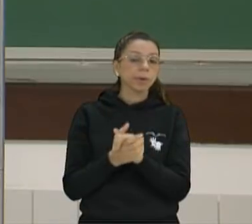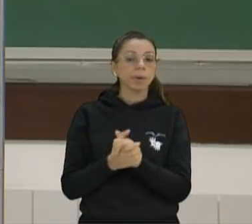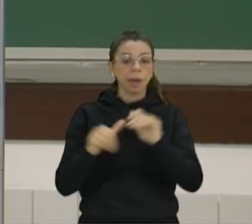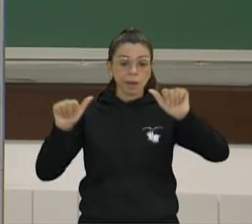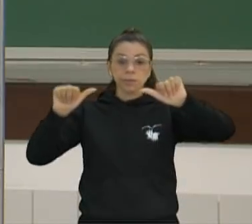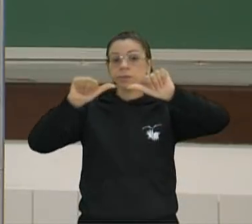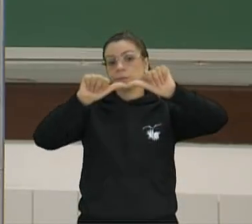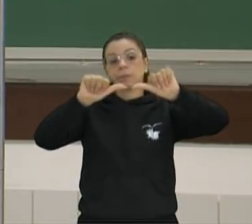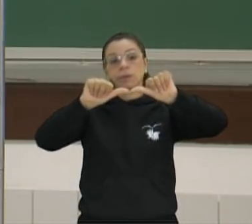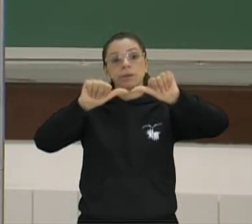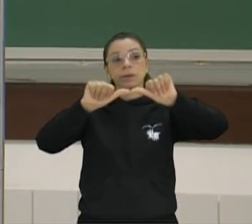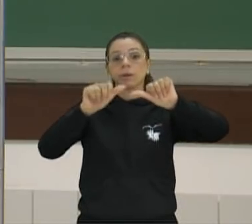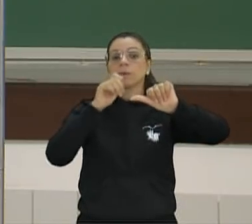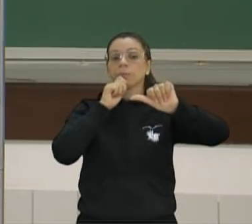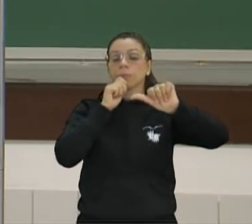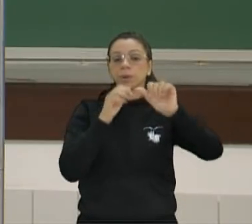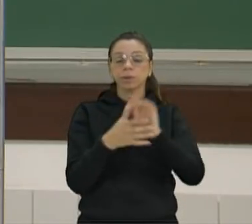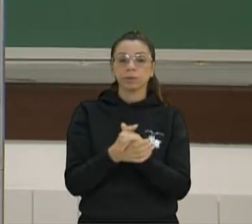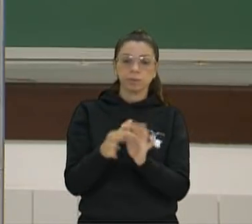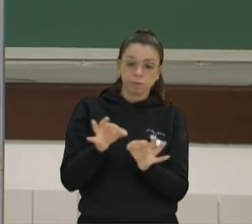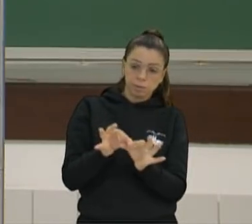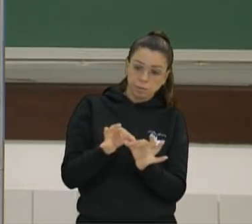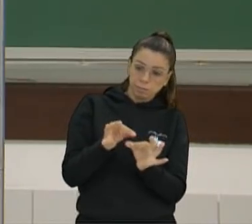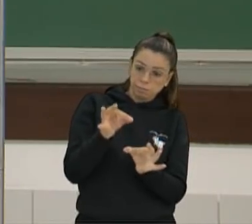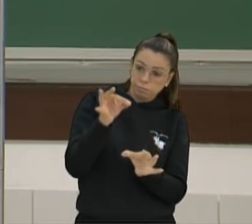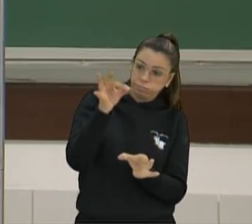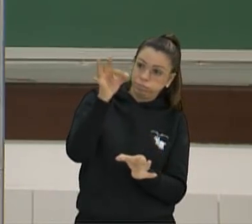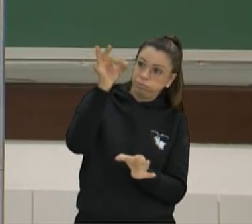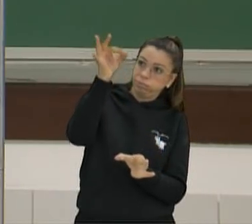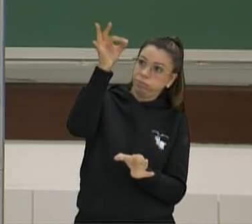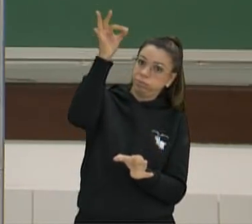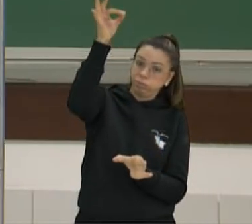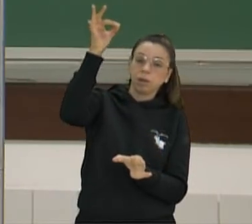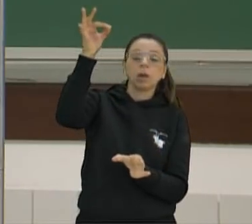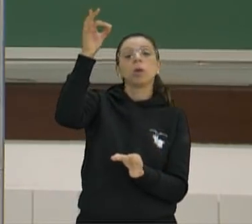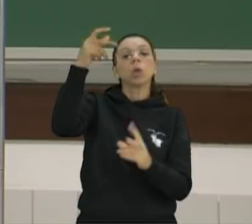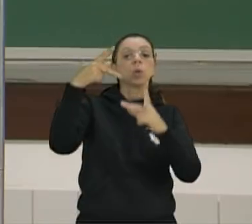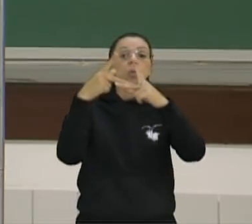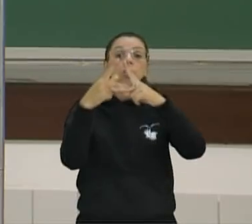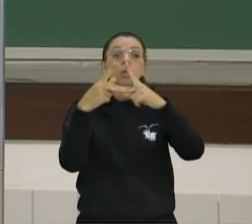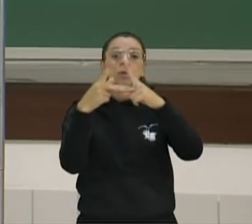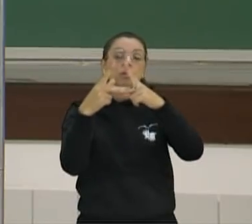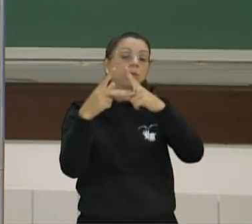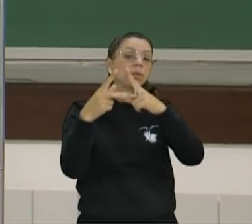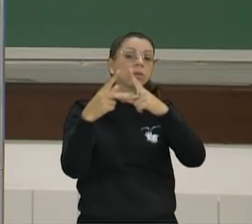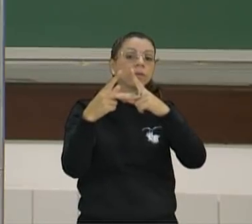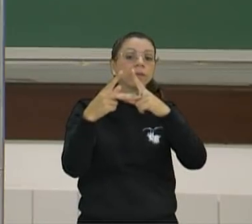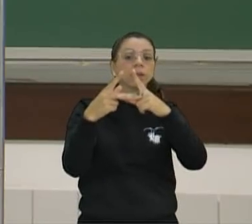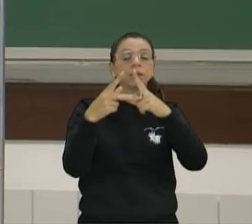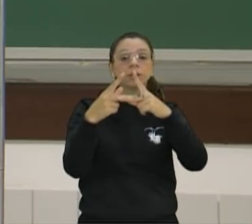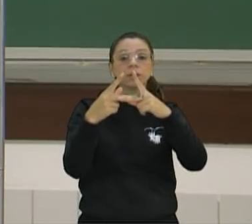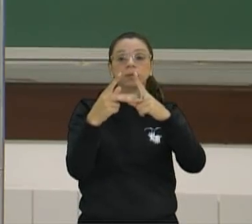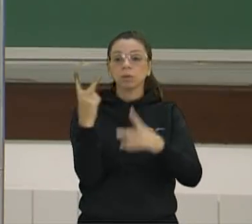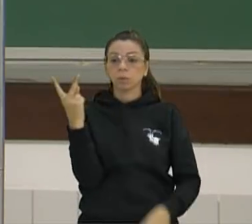simetria. Se você erguer uma reta perpendicular passando pelo vértice mais alto do triângulo, o que você vai ter? Você vai ter 2